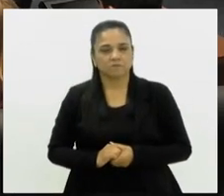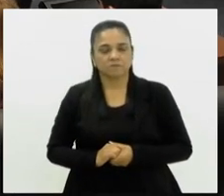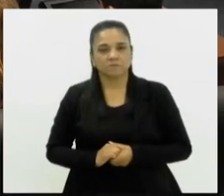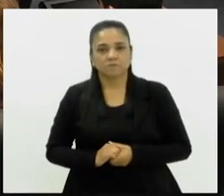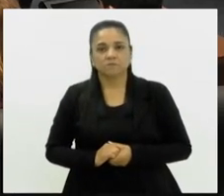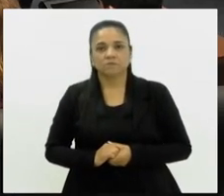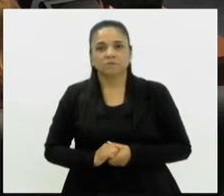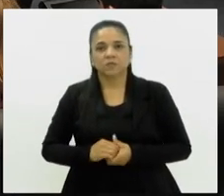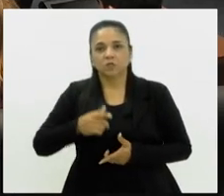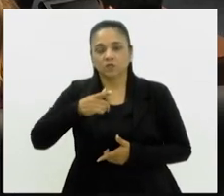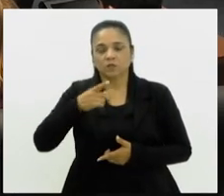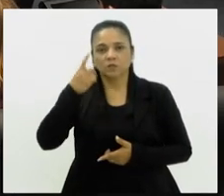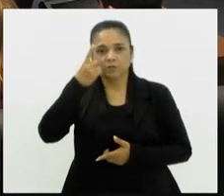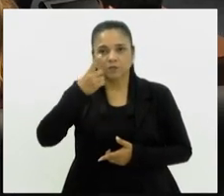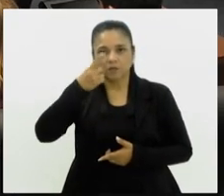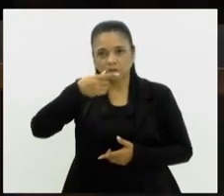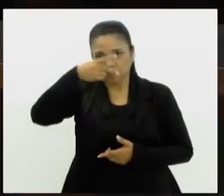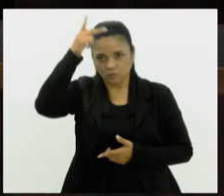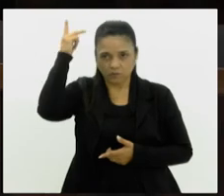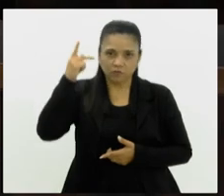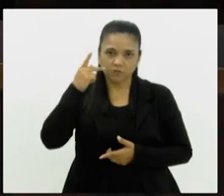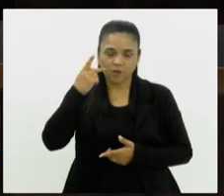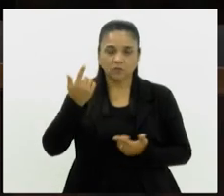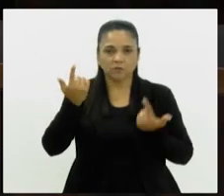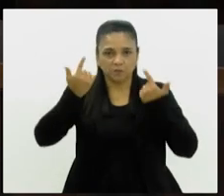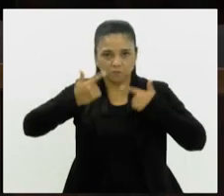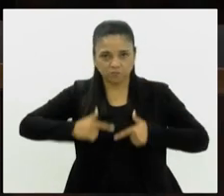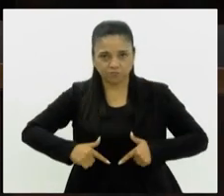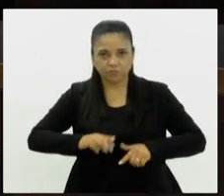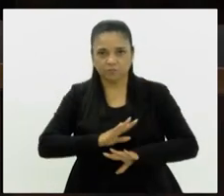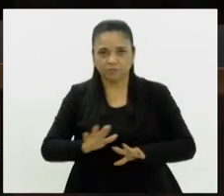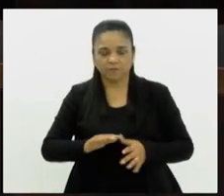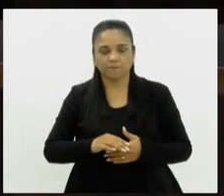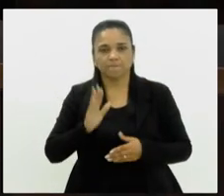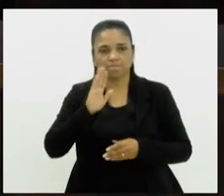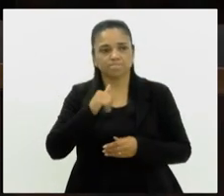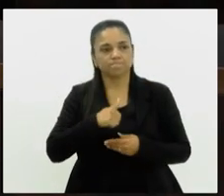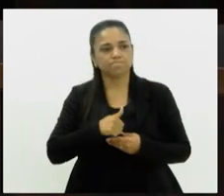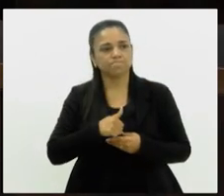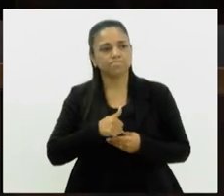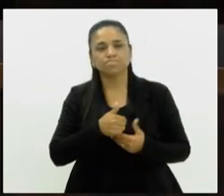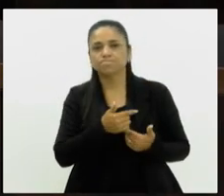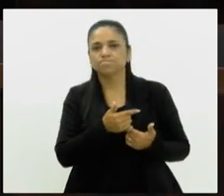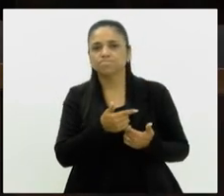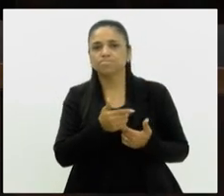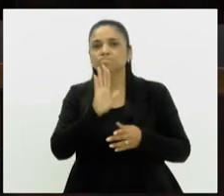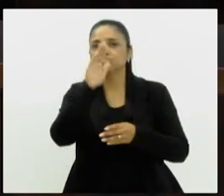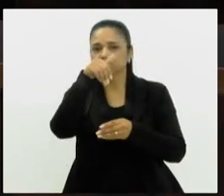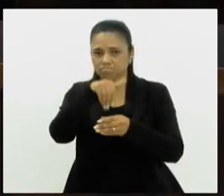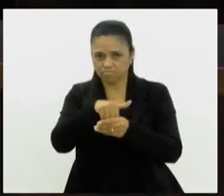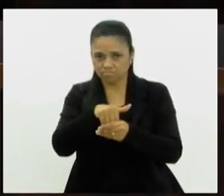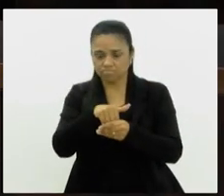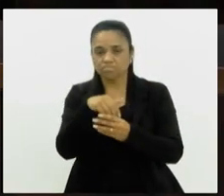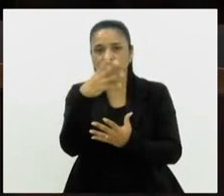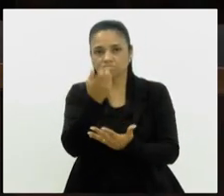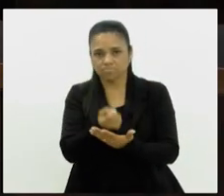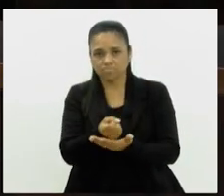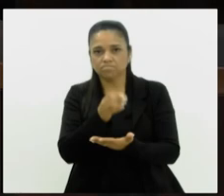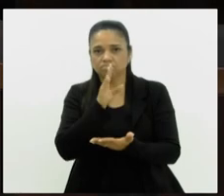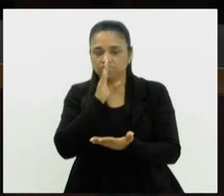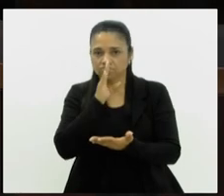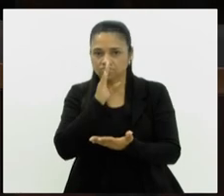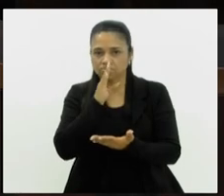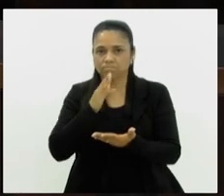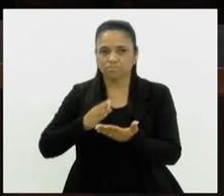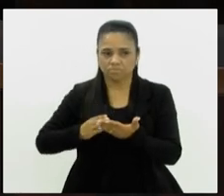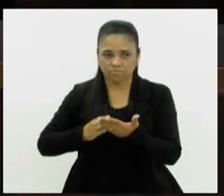Luiz Paulo, abstenção. Não havendo, em votação, os senhores que aprovam permaneçam